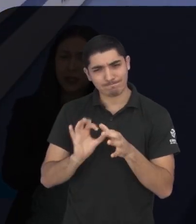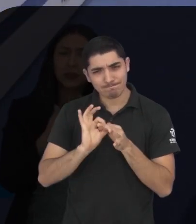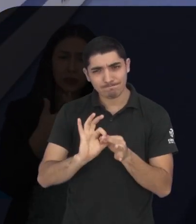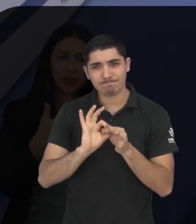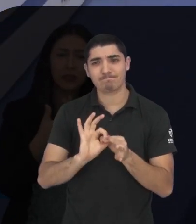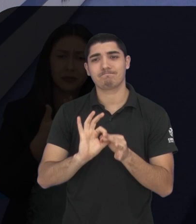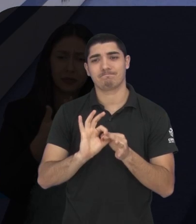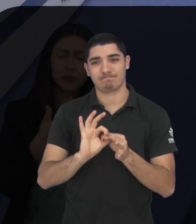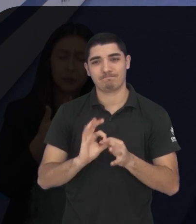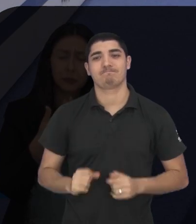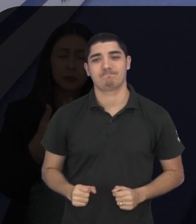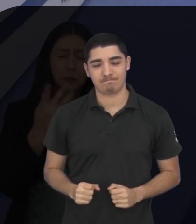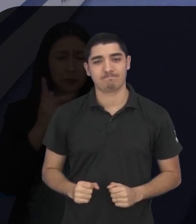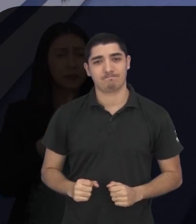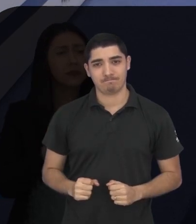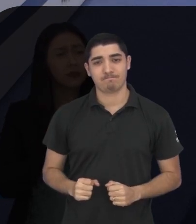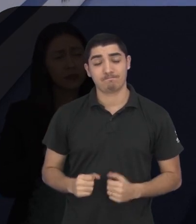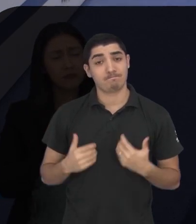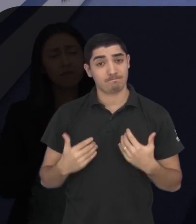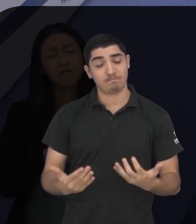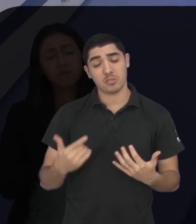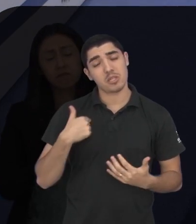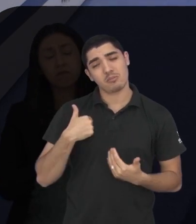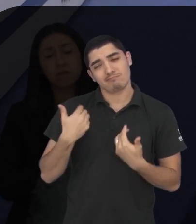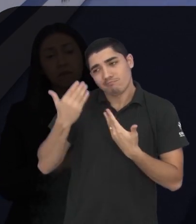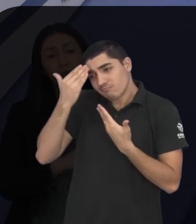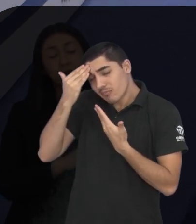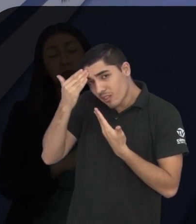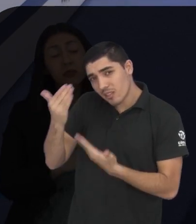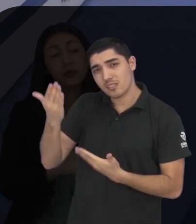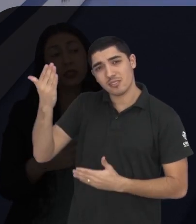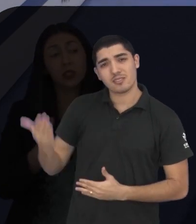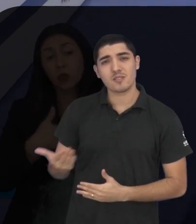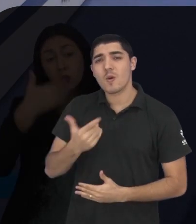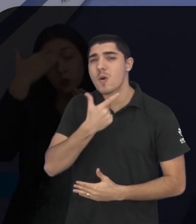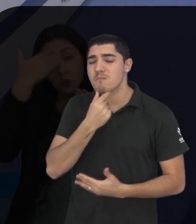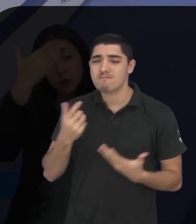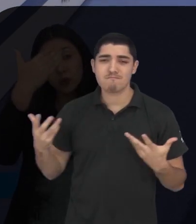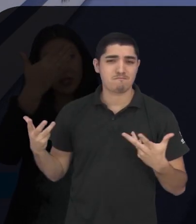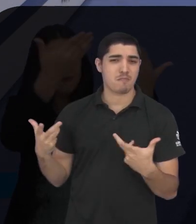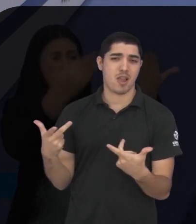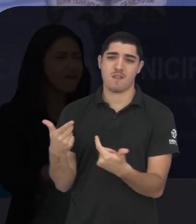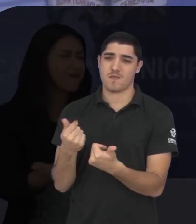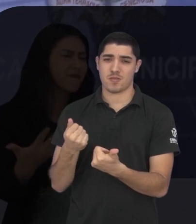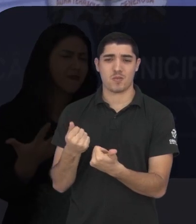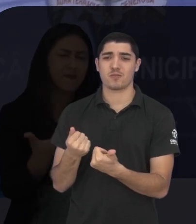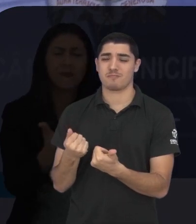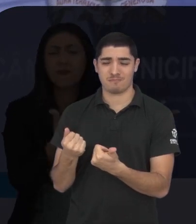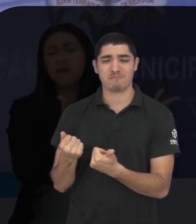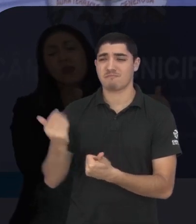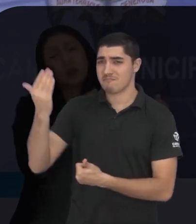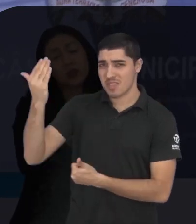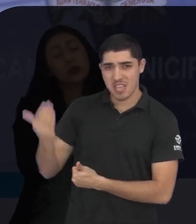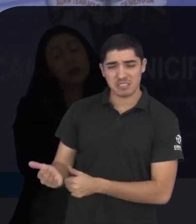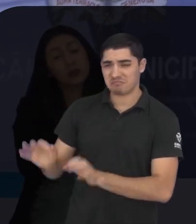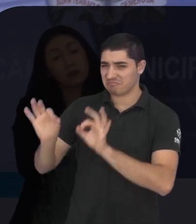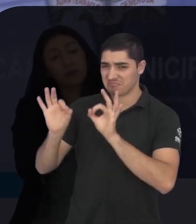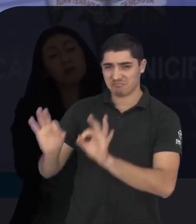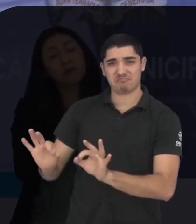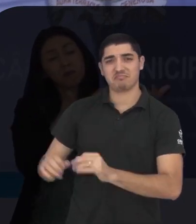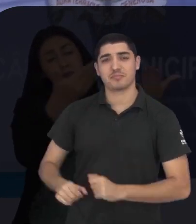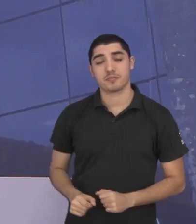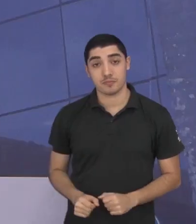e Central. A divisão serve para atender melhor a demanda de toda a cidade. Apesar de funcionar para atendimentos de